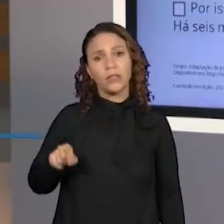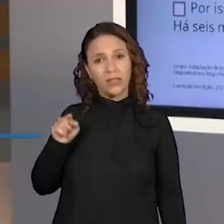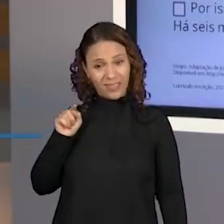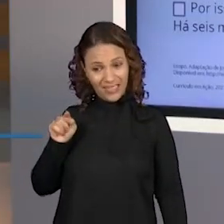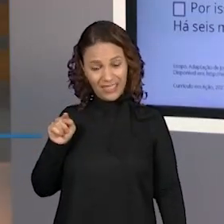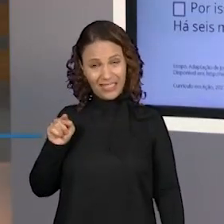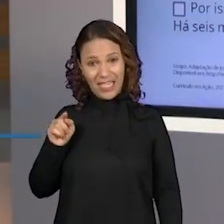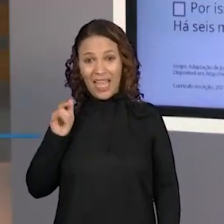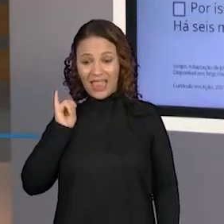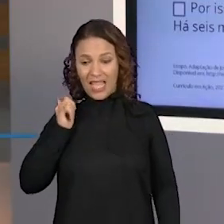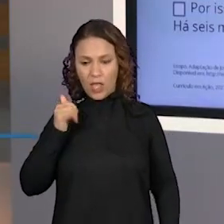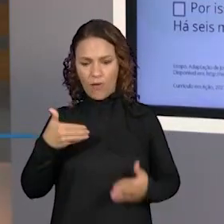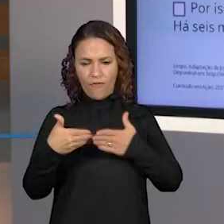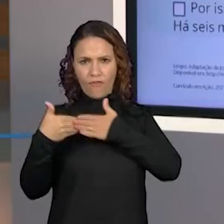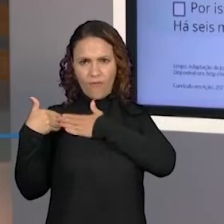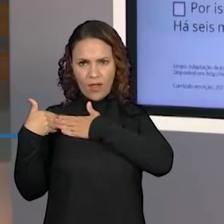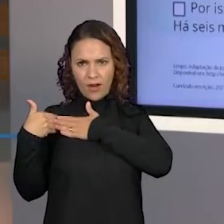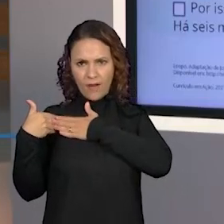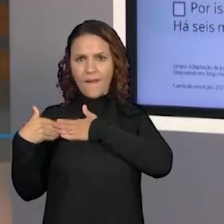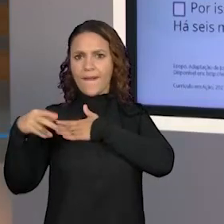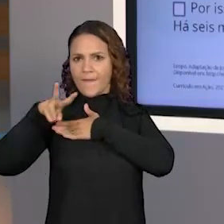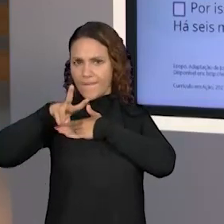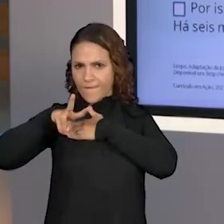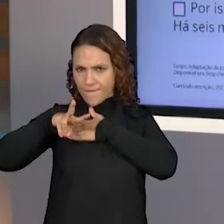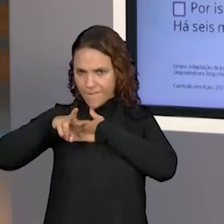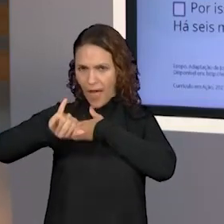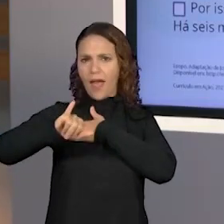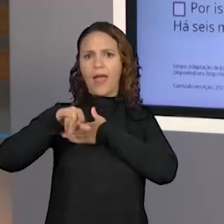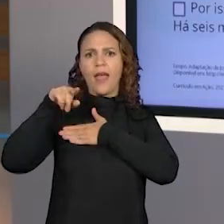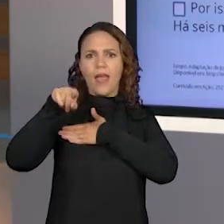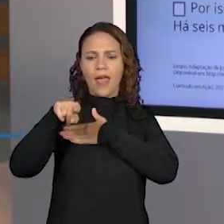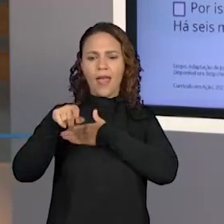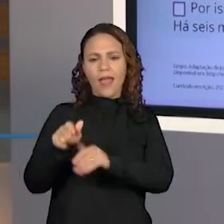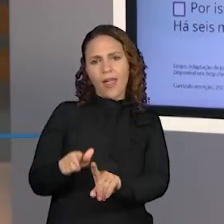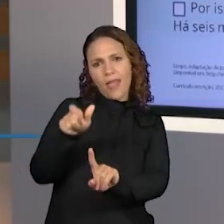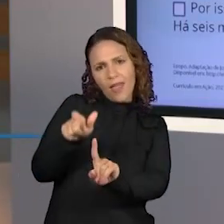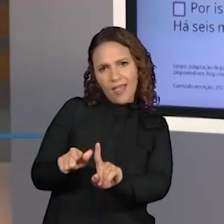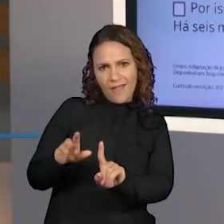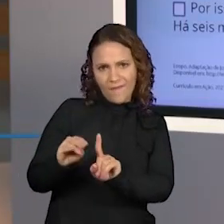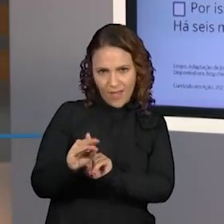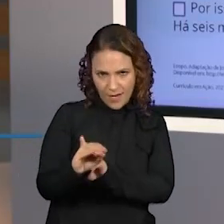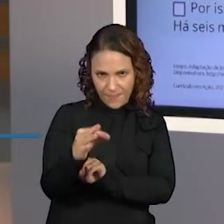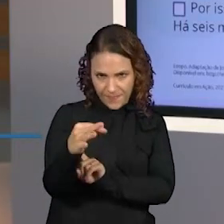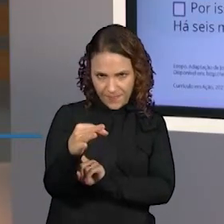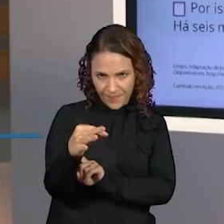vai falar, precisa existir um ponto no início dessa frase? E que ponto é esse?